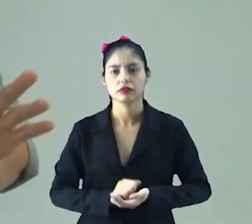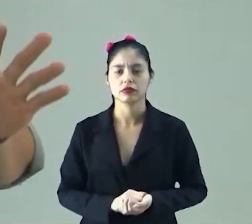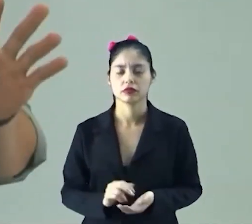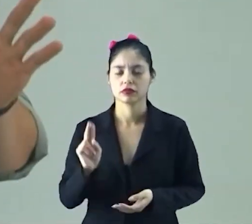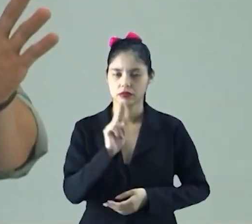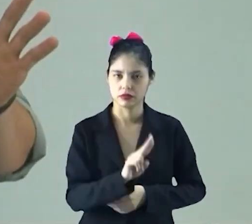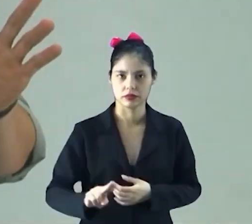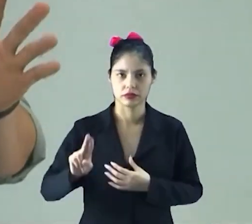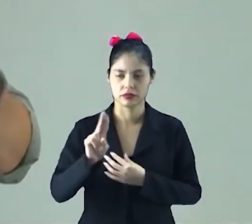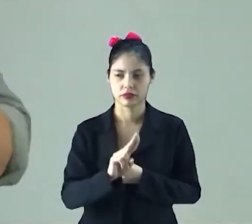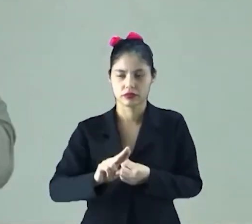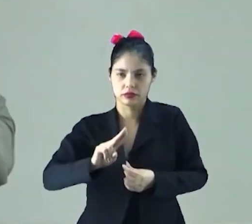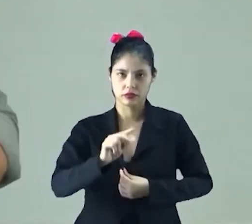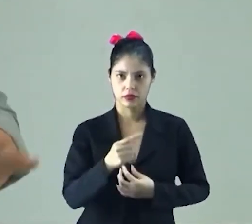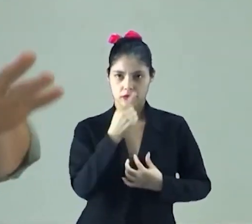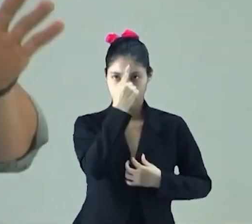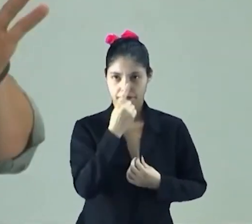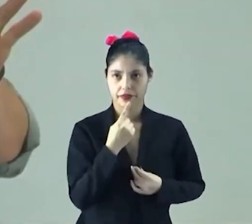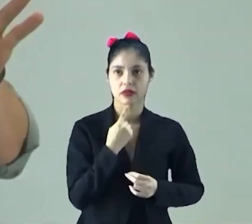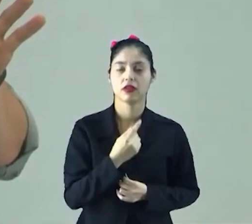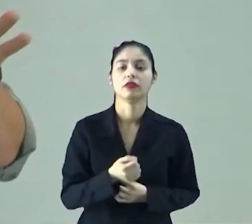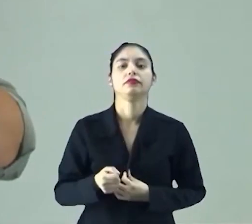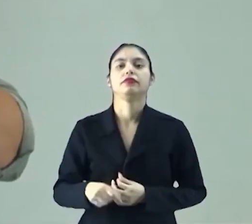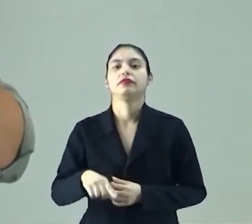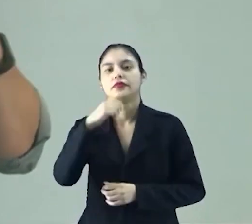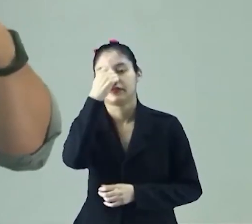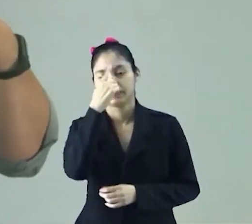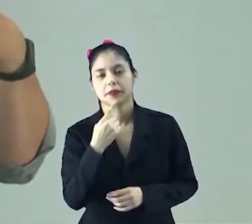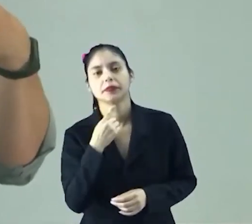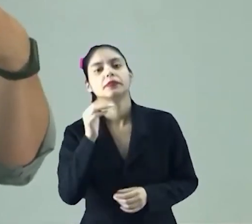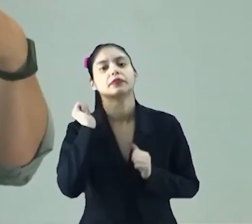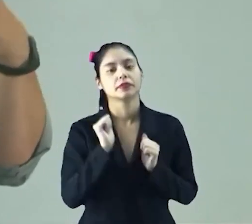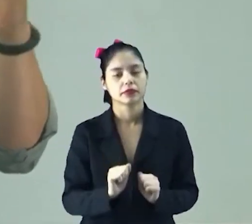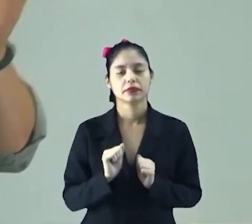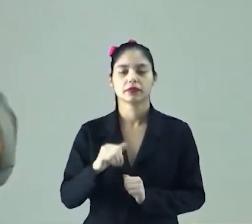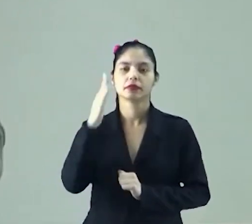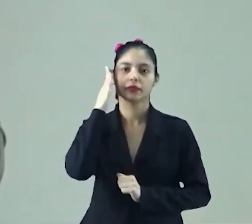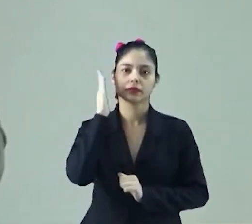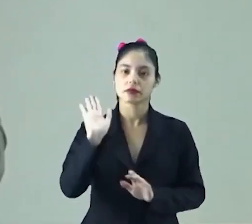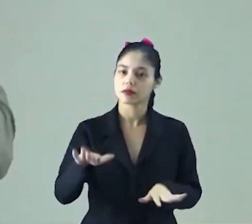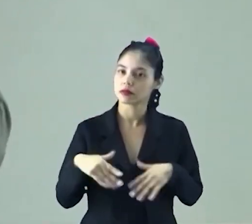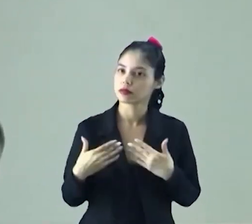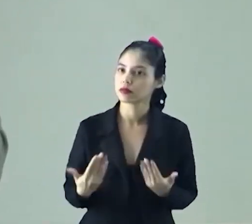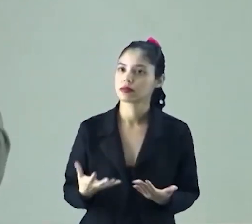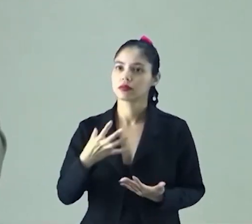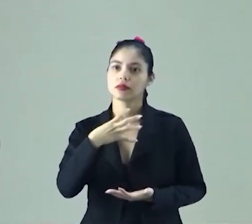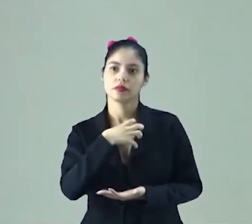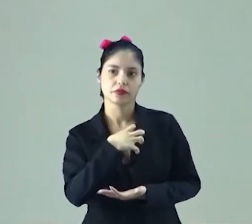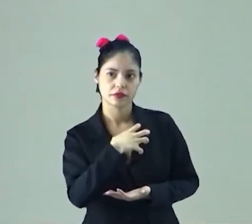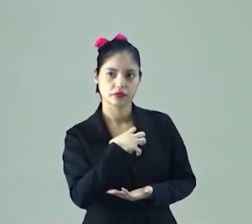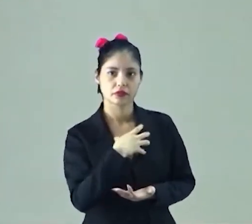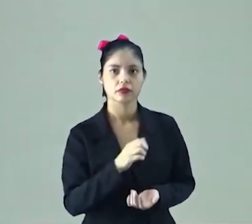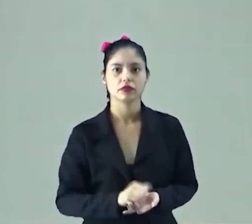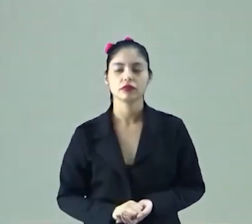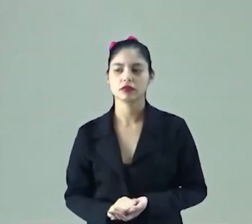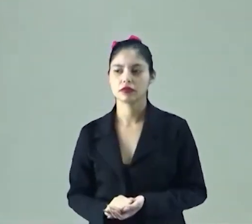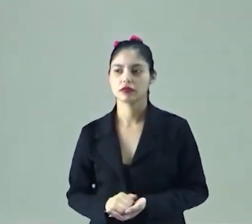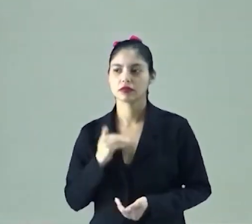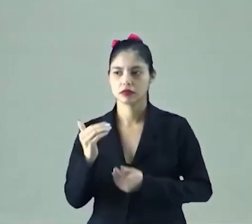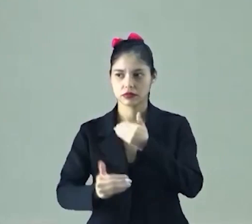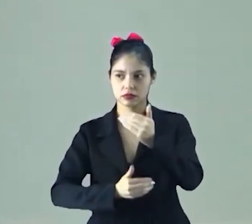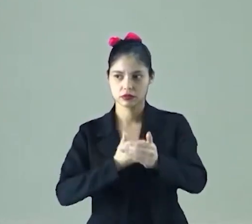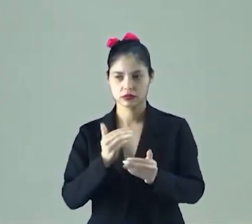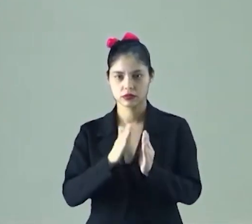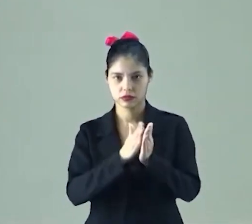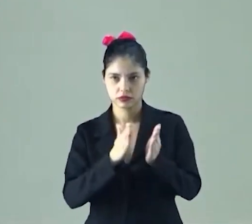usa essas imagens, essas ilustrações, para a gente poder entender qual foi o momento daquela